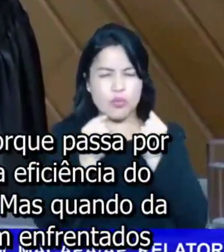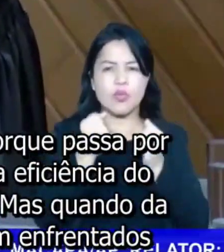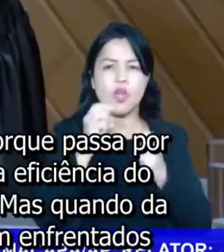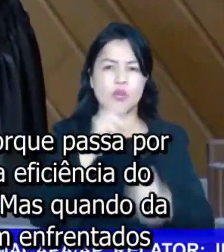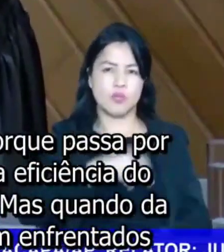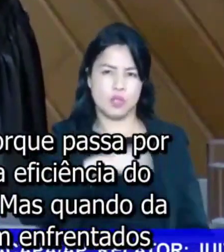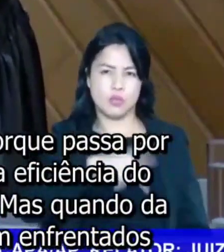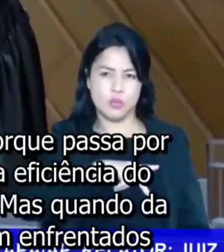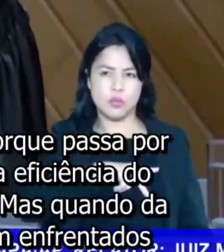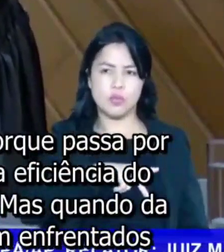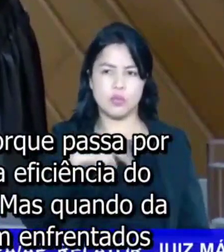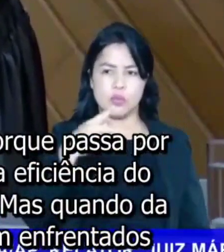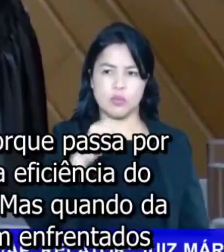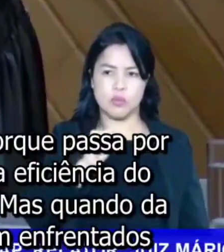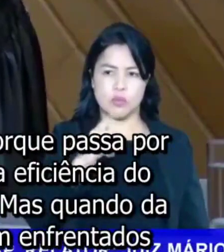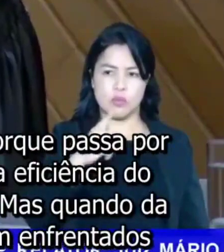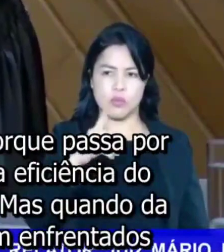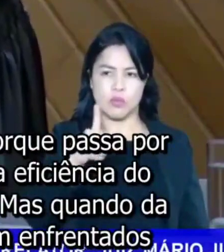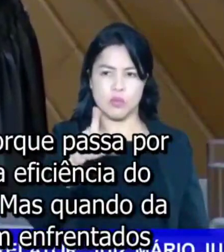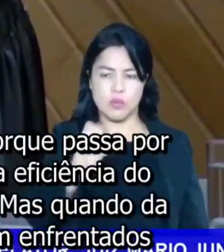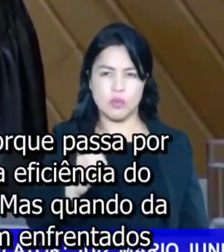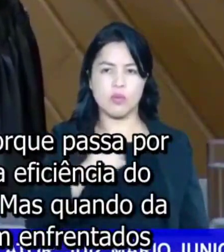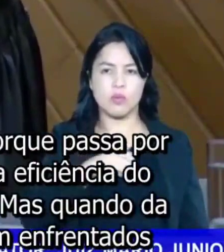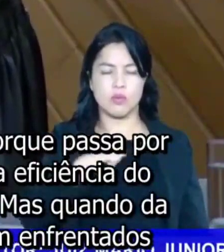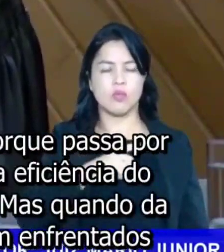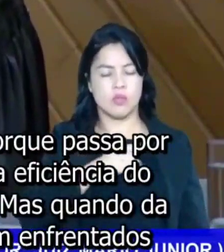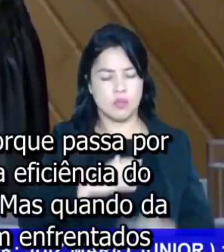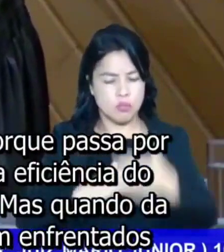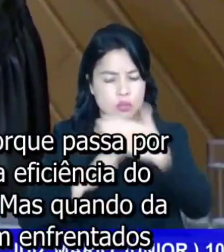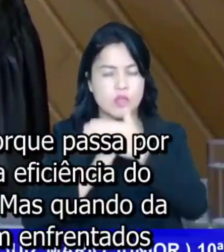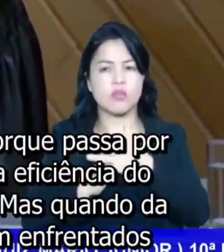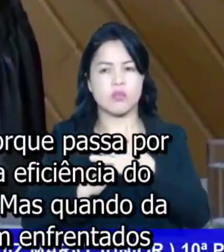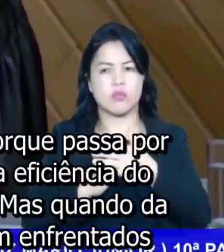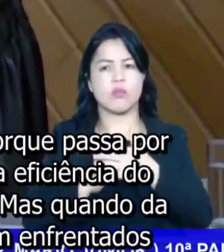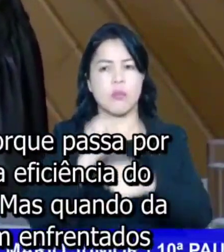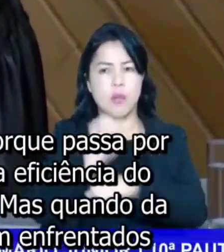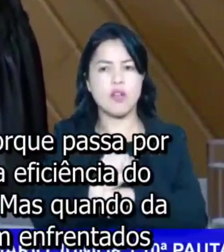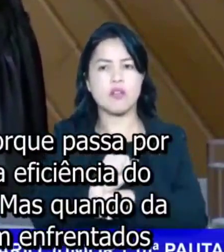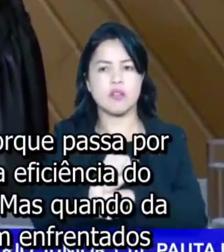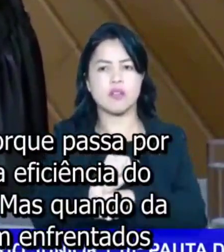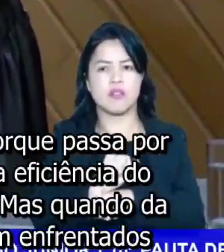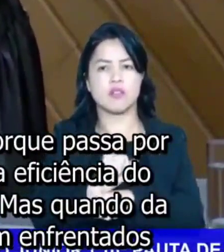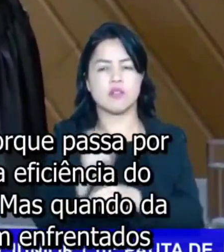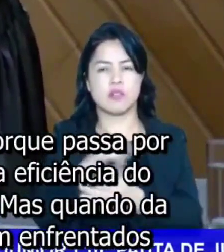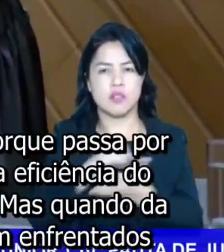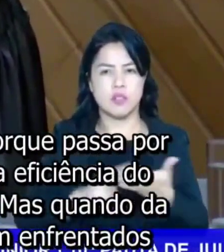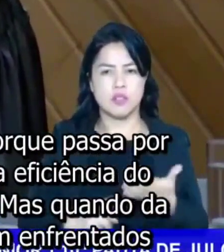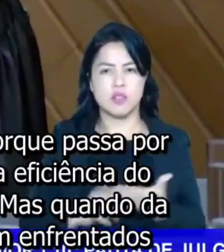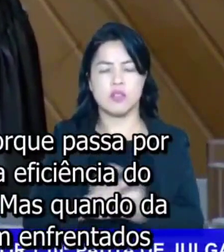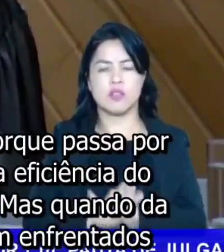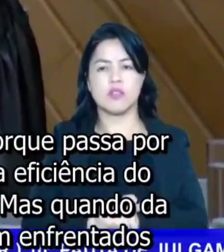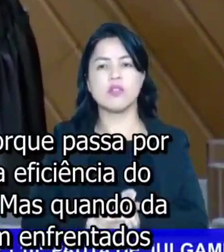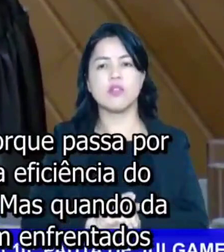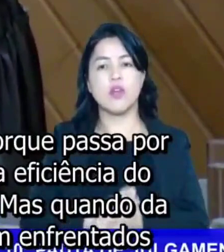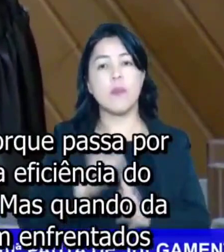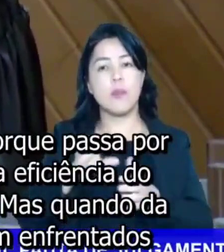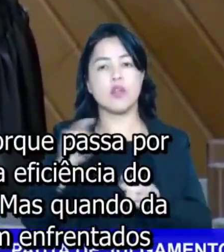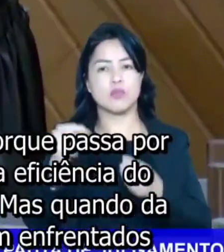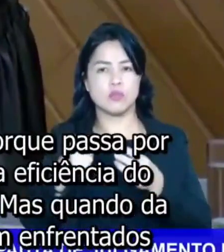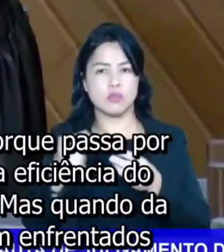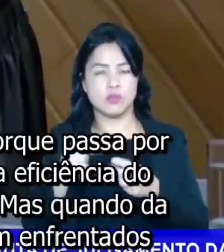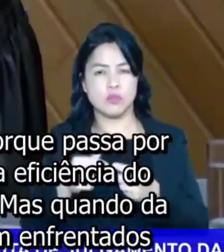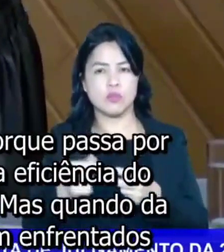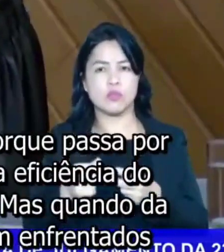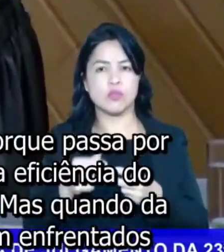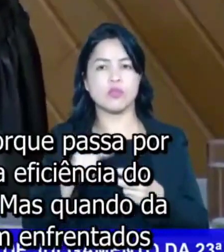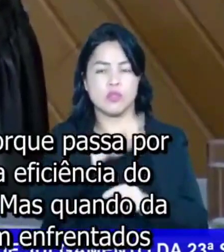diante da eficiência do doutor Pablo, foi obrigado a embargar de declaração. Mas quando da confecção do inteiro